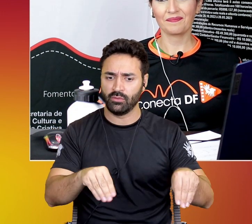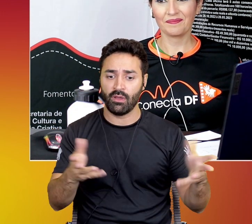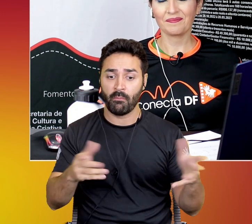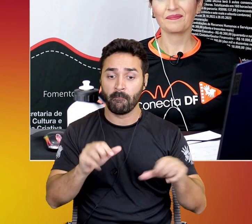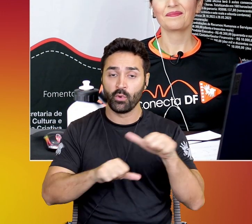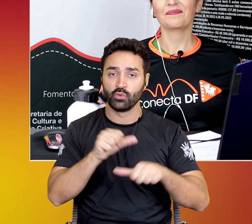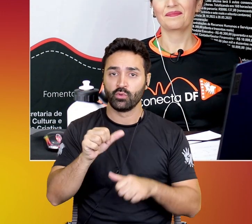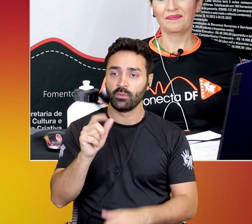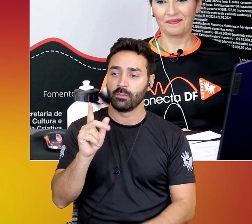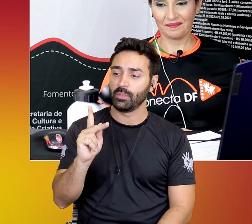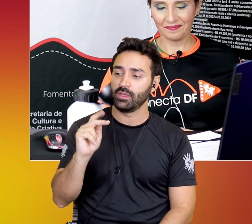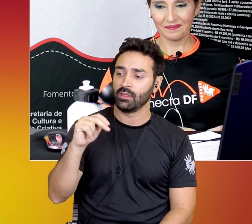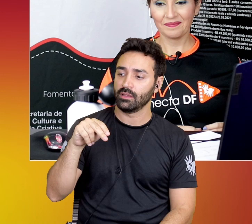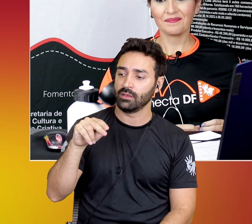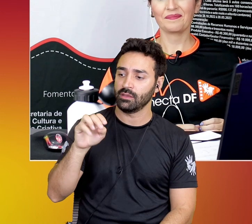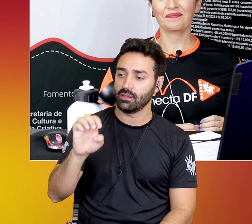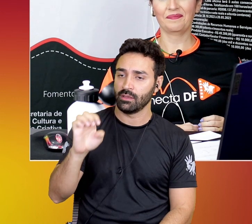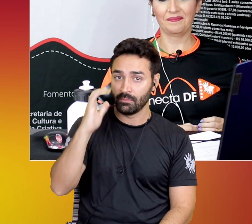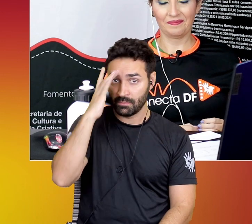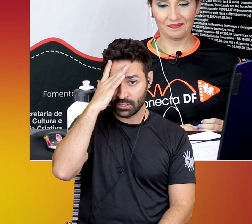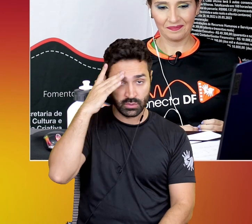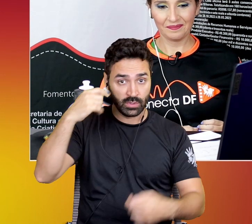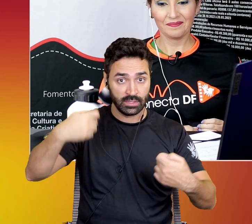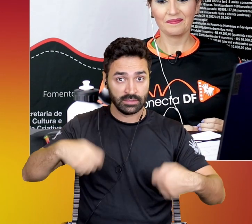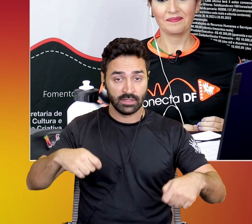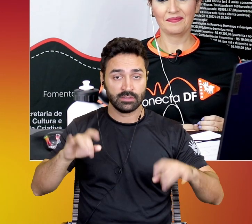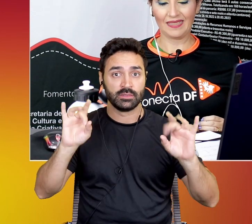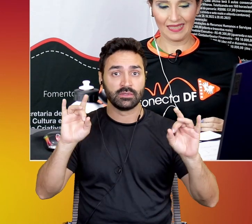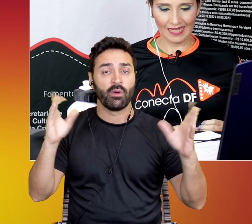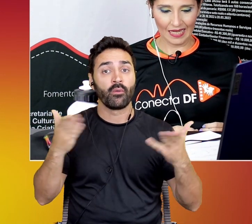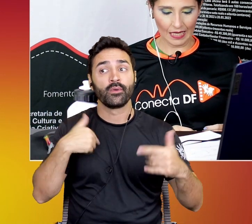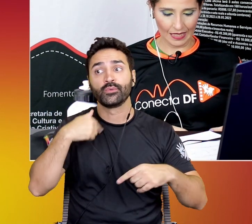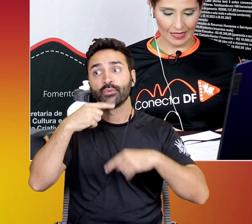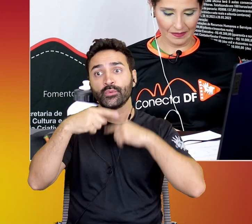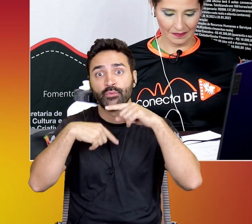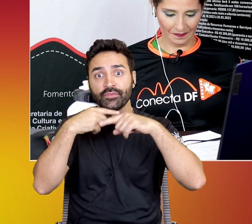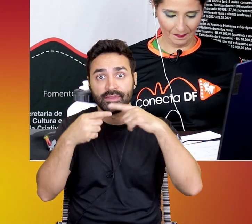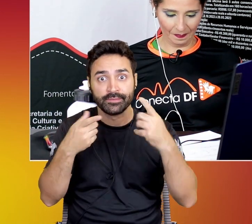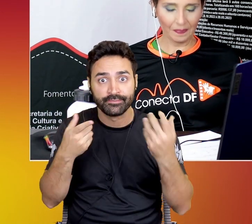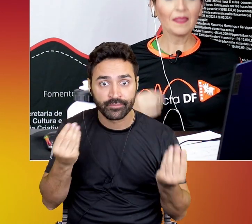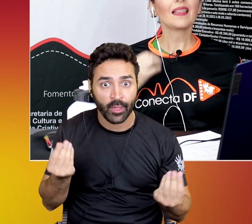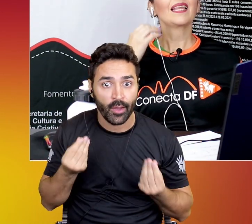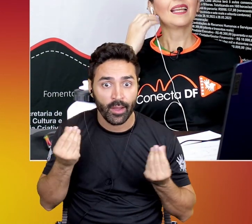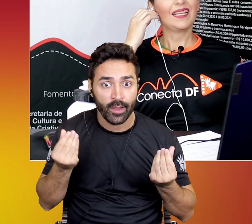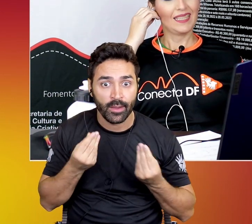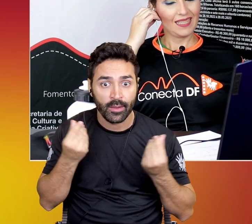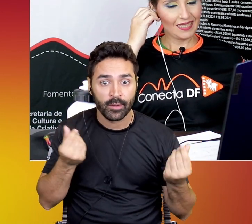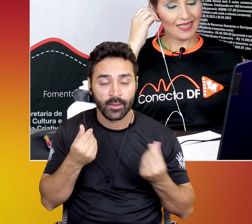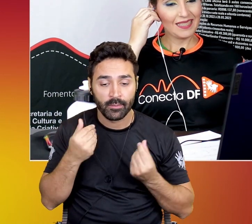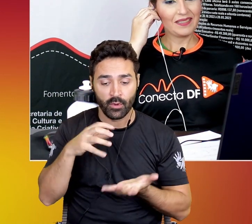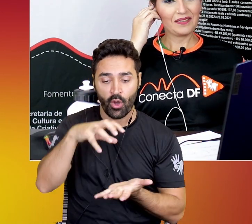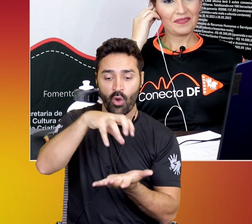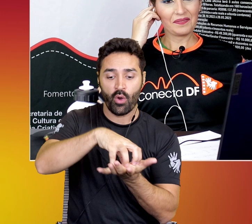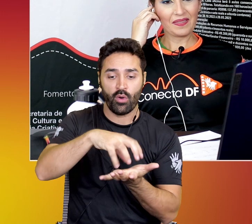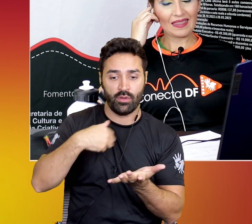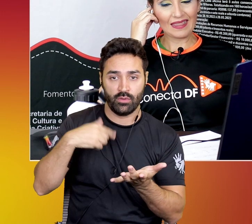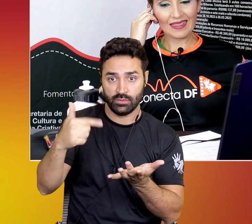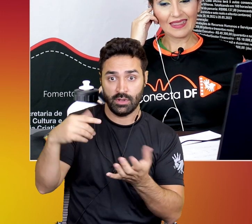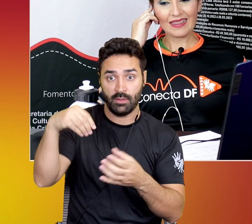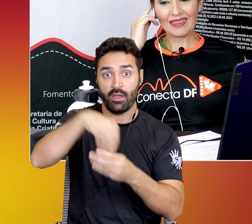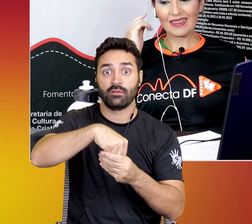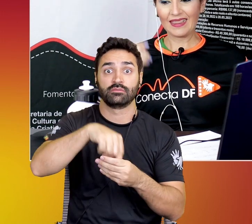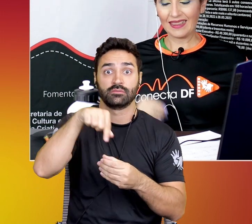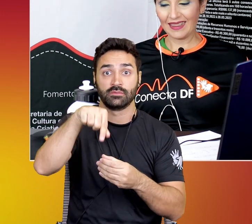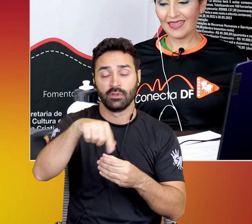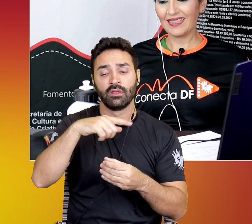com necessidades especiais. E agora eu fiquei em dúvida, como que eu devo chamar esse órgão, que eu trabalho nele, né? A gente tem uma